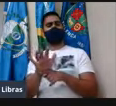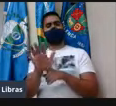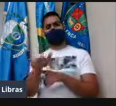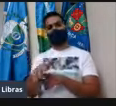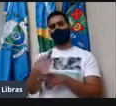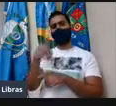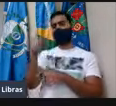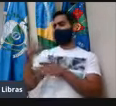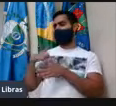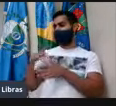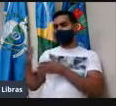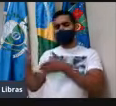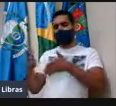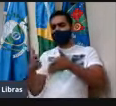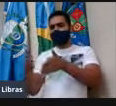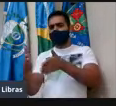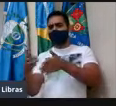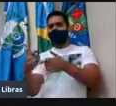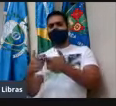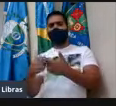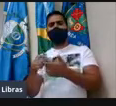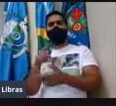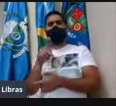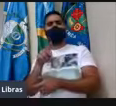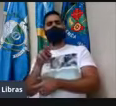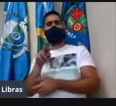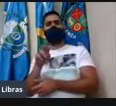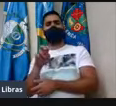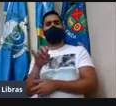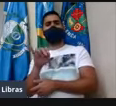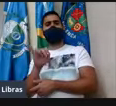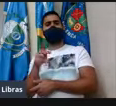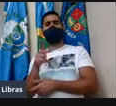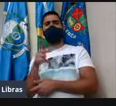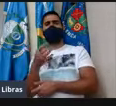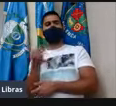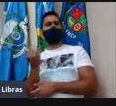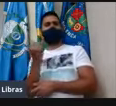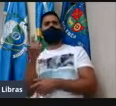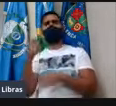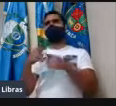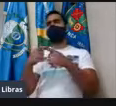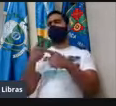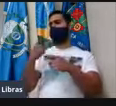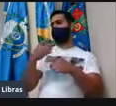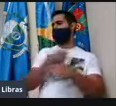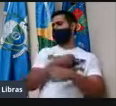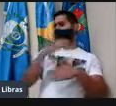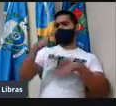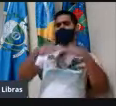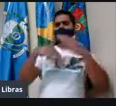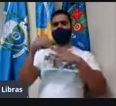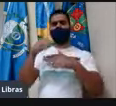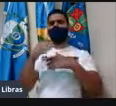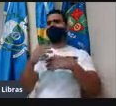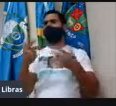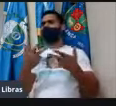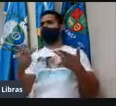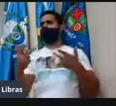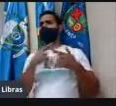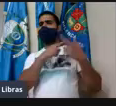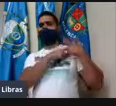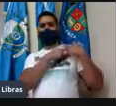melhorasse, tomasse um rumo, porque o Prev é muito importante, Juarez, que nós falamos da vida de todos os funcionários. É uma grande responsabilidade que foi criada nessa